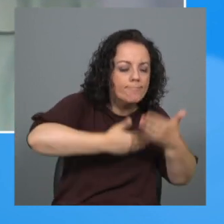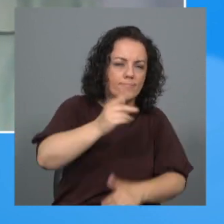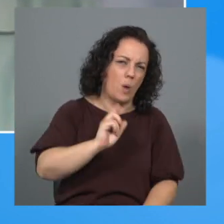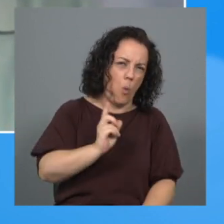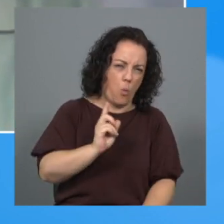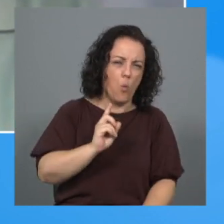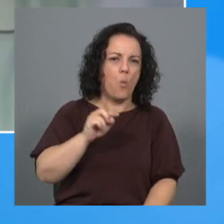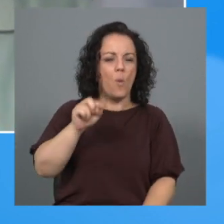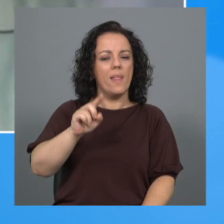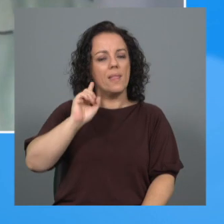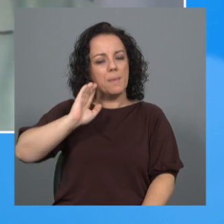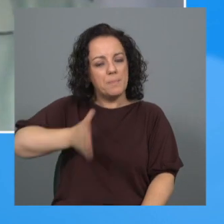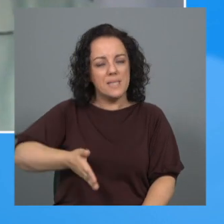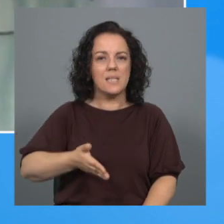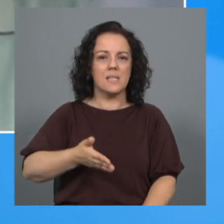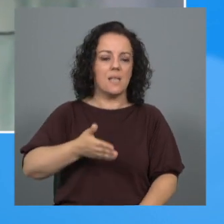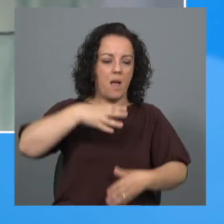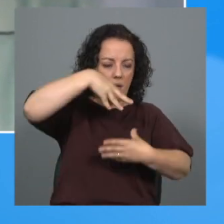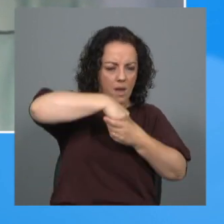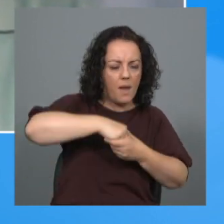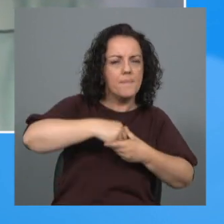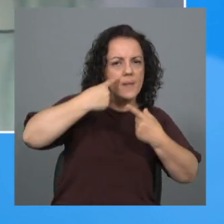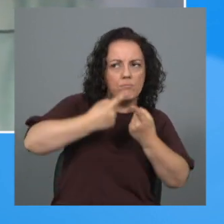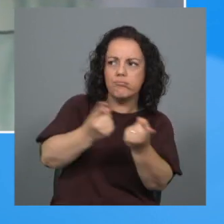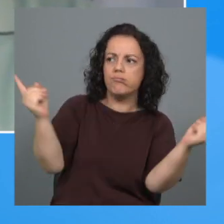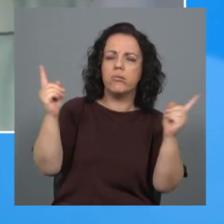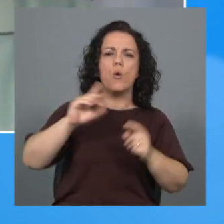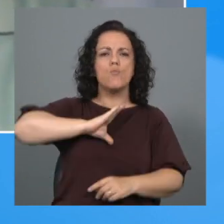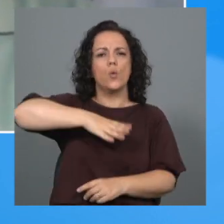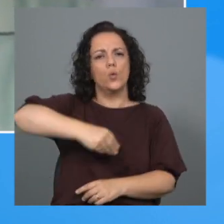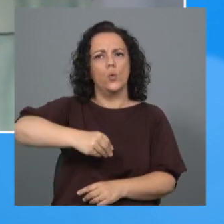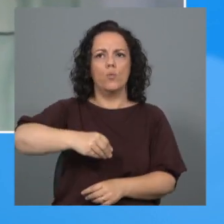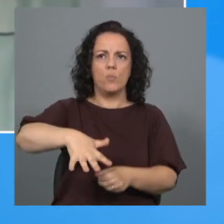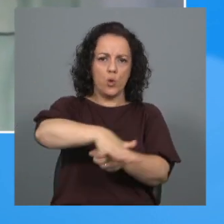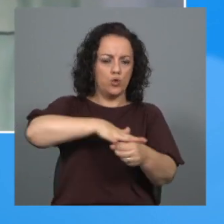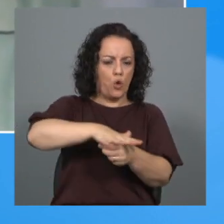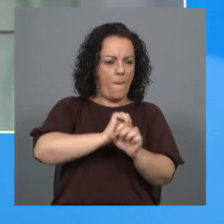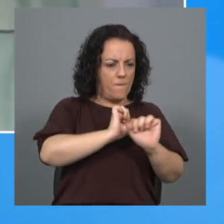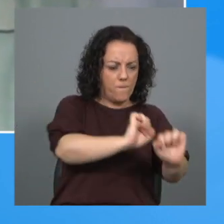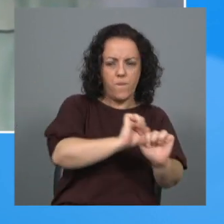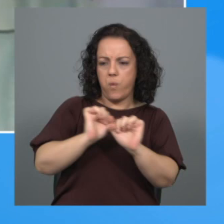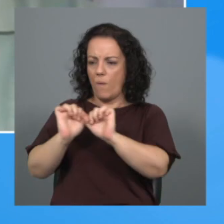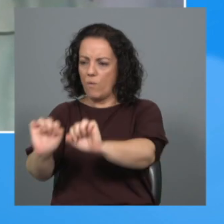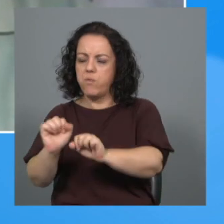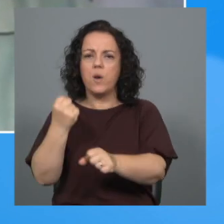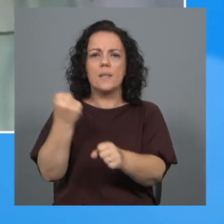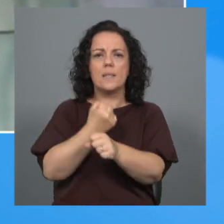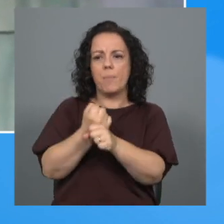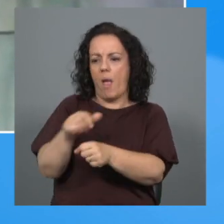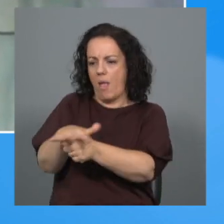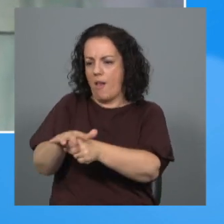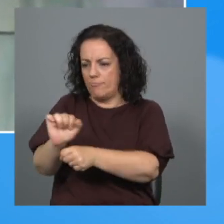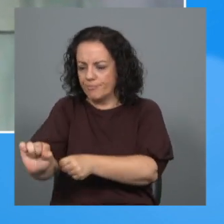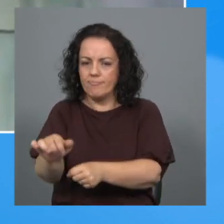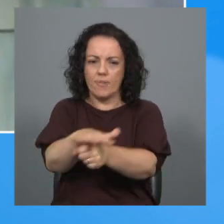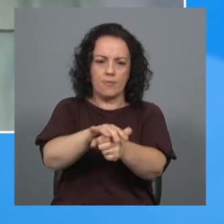projeta para fora do seu âmbito, para o mundo, para os locais onde estão, onde trabalham, para que